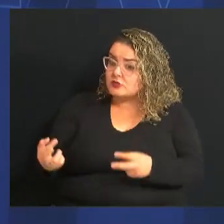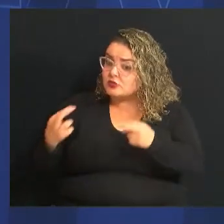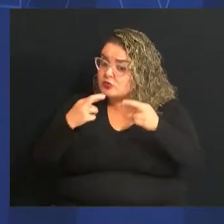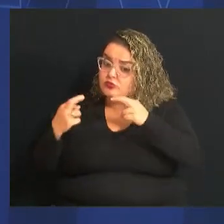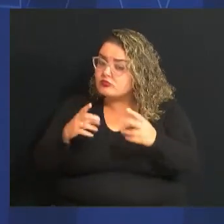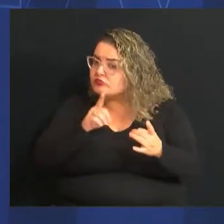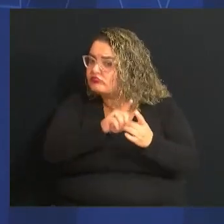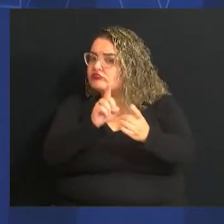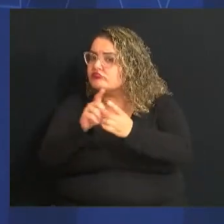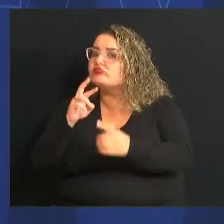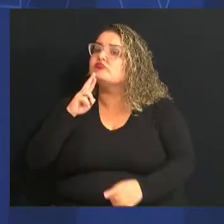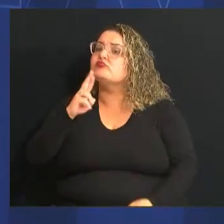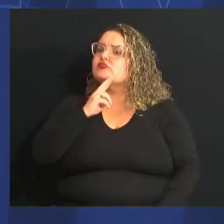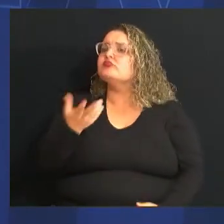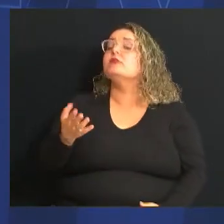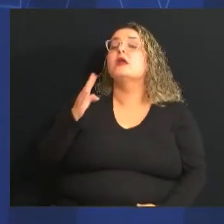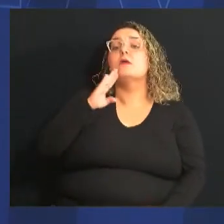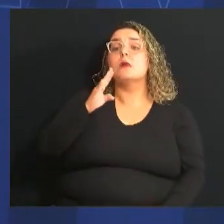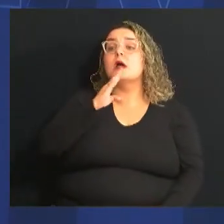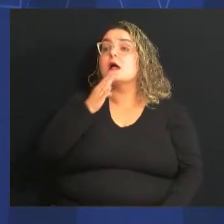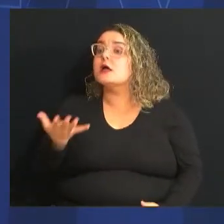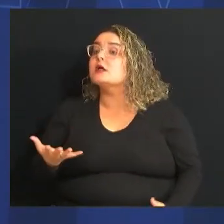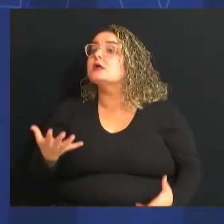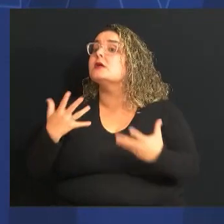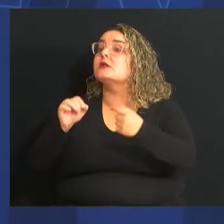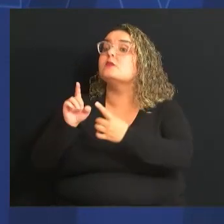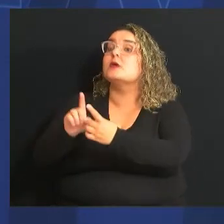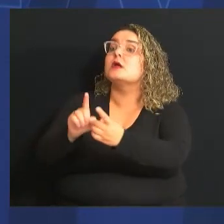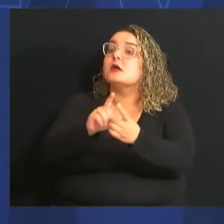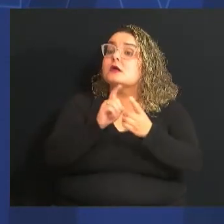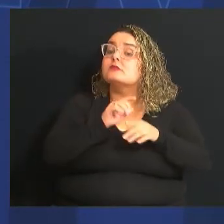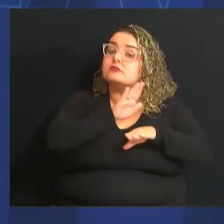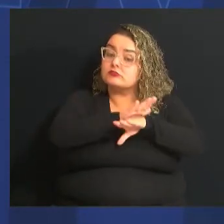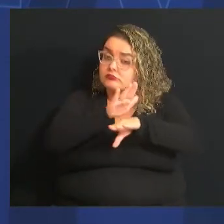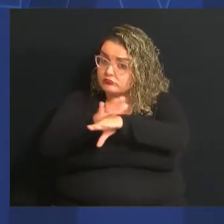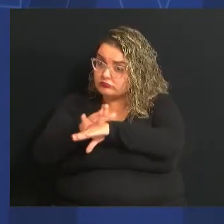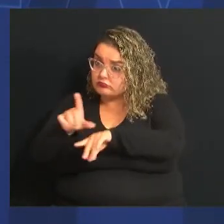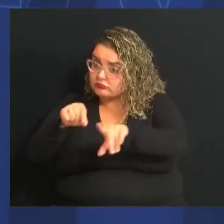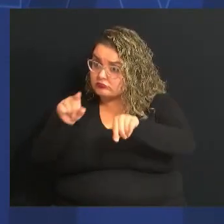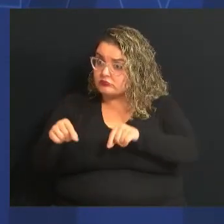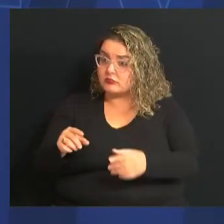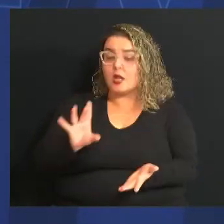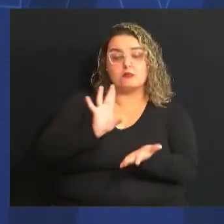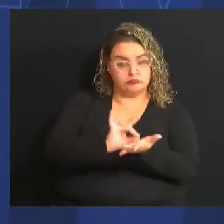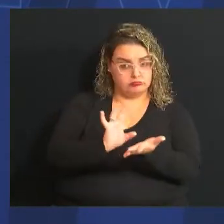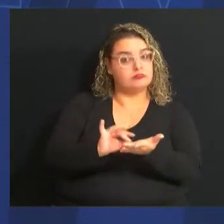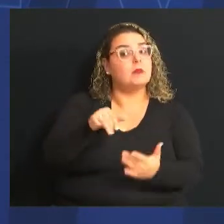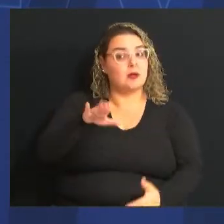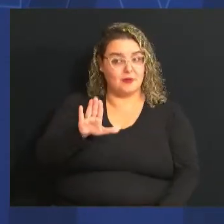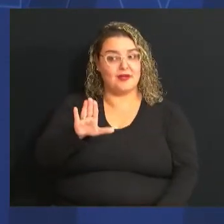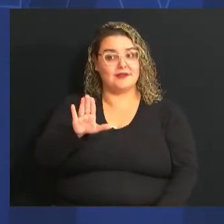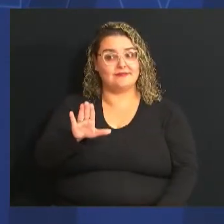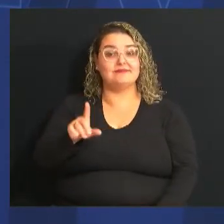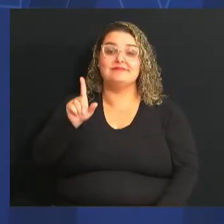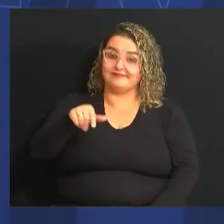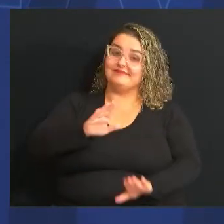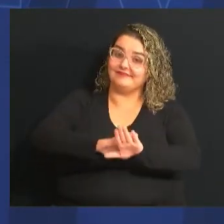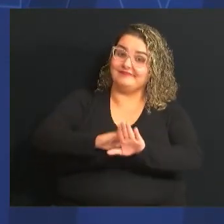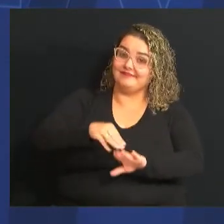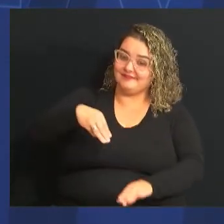Né? Não existe almoço grátis, alguém paga a conta. Então o fornecedor repassa esse custo que ele tem